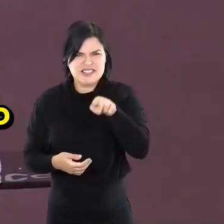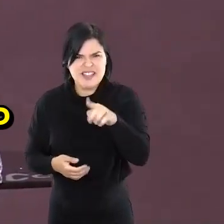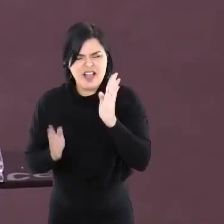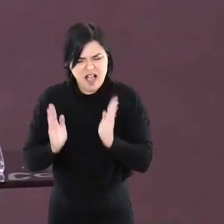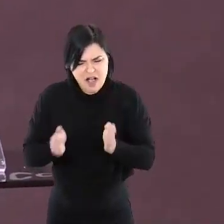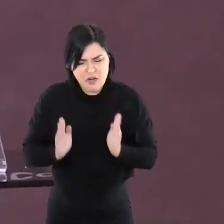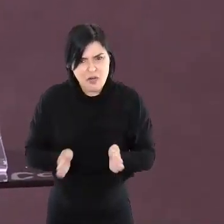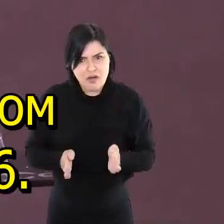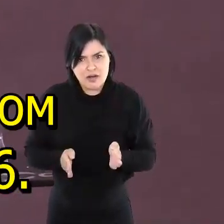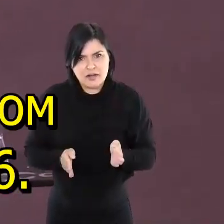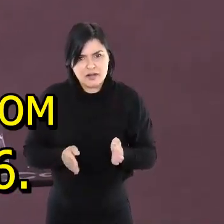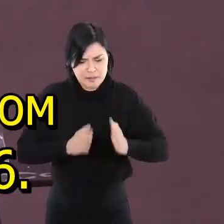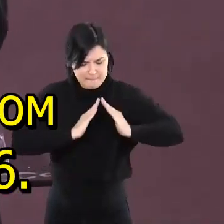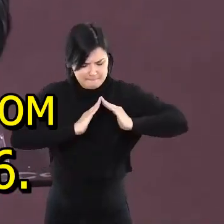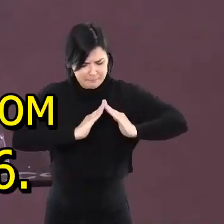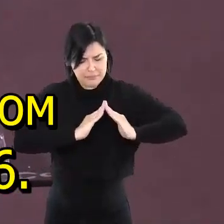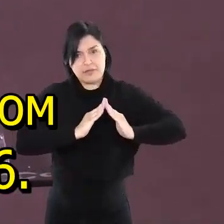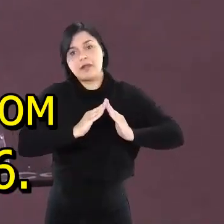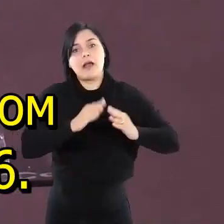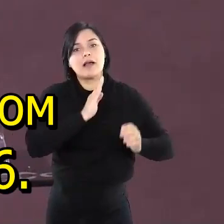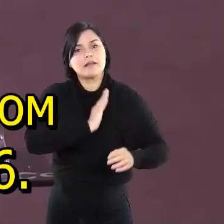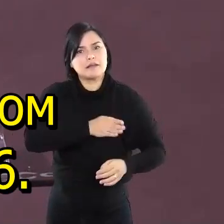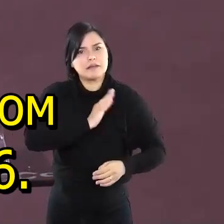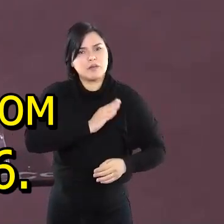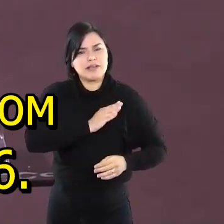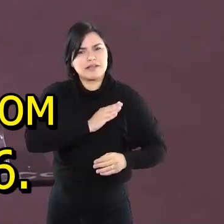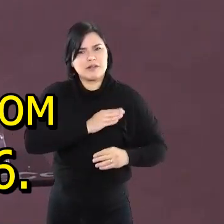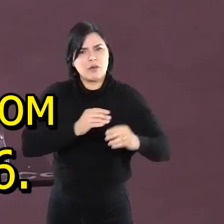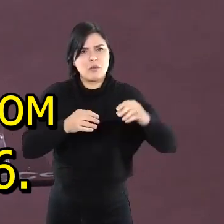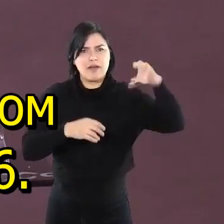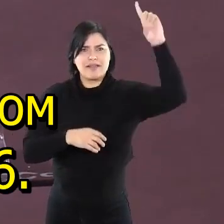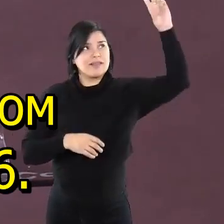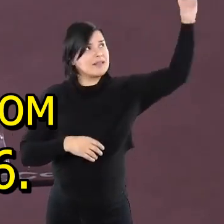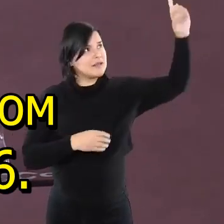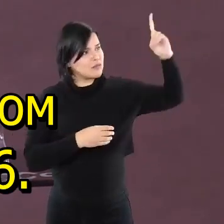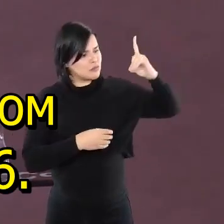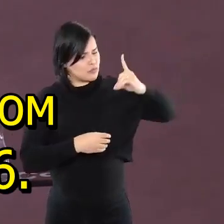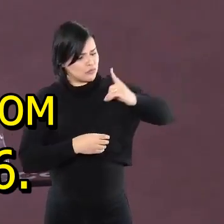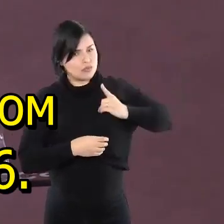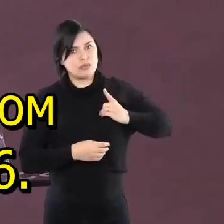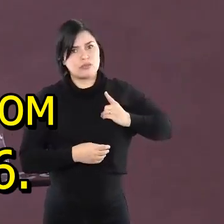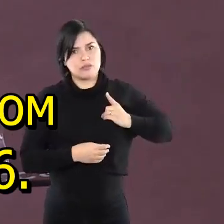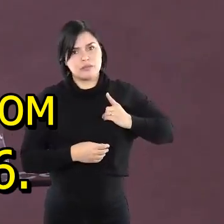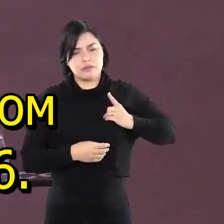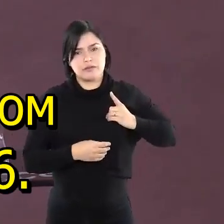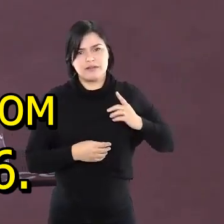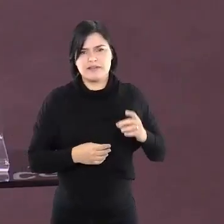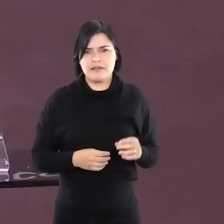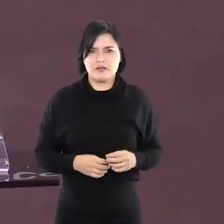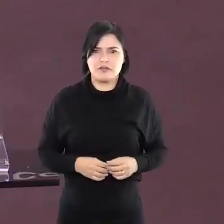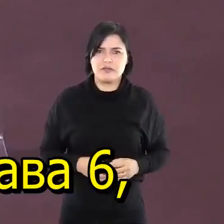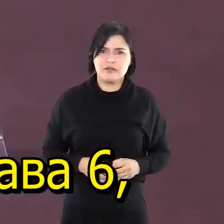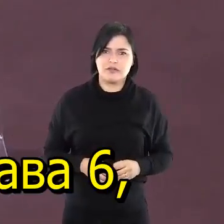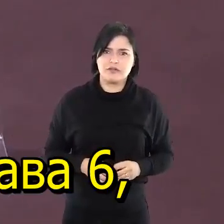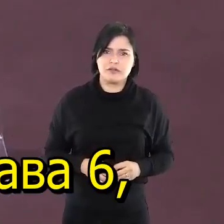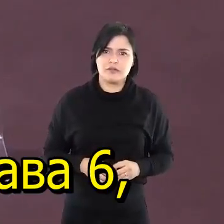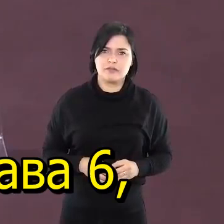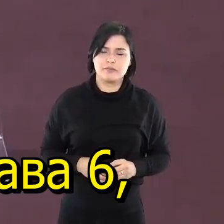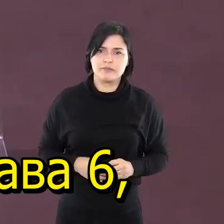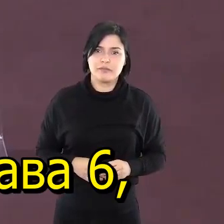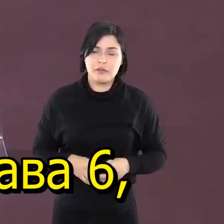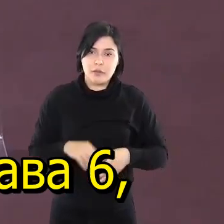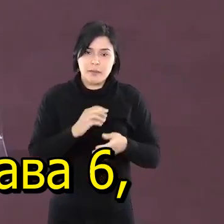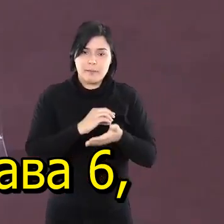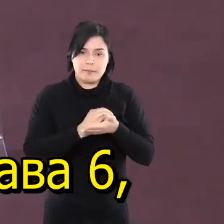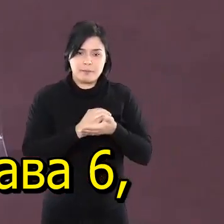Deus. Veja, por favor, lá em 1 Coríntios, capítulo 6. 1